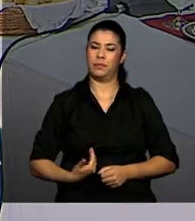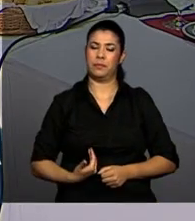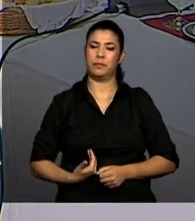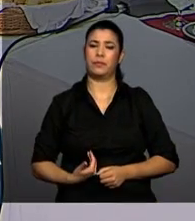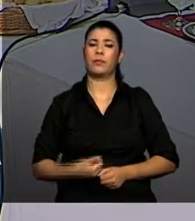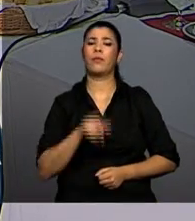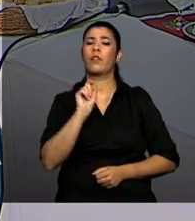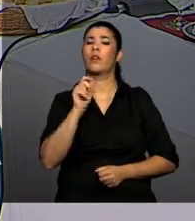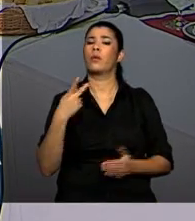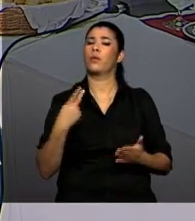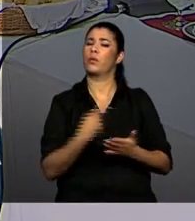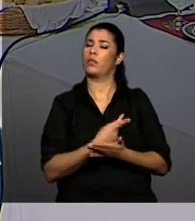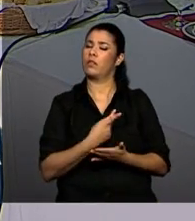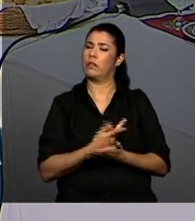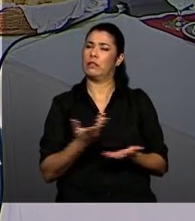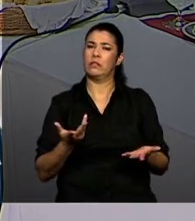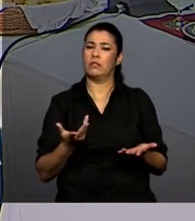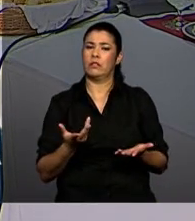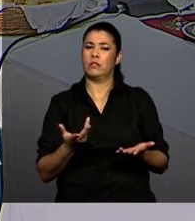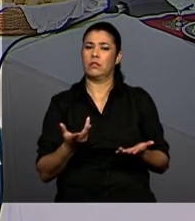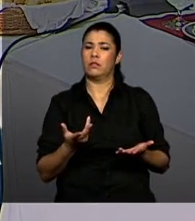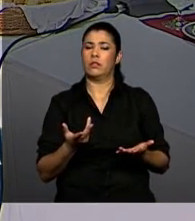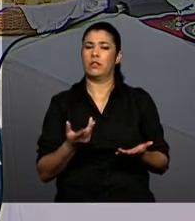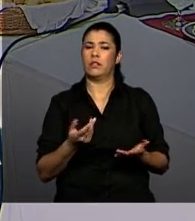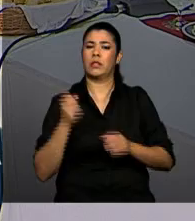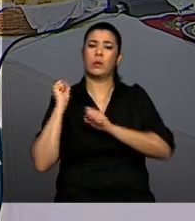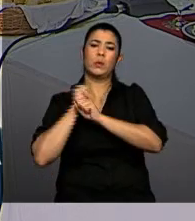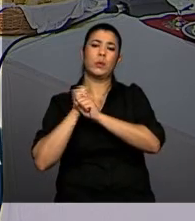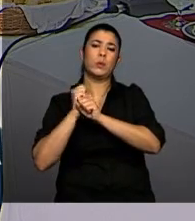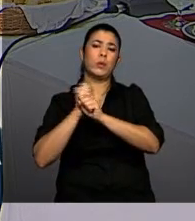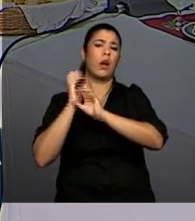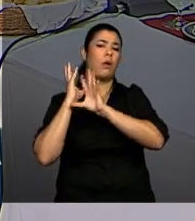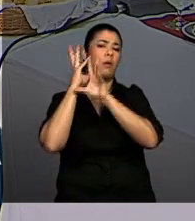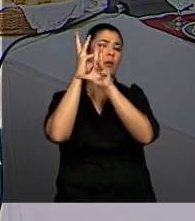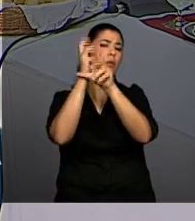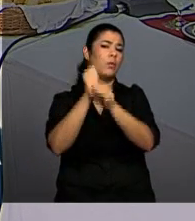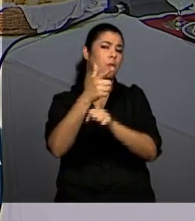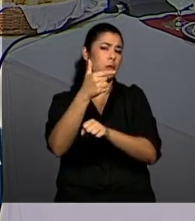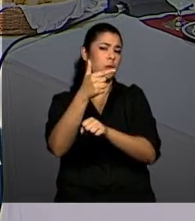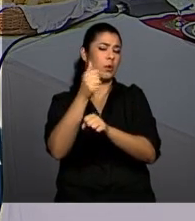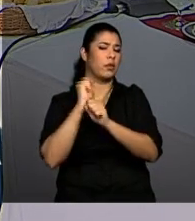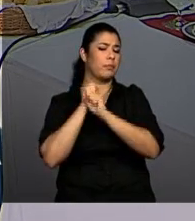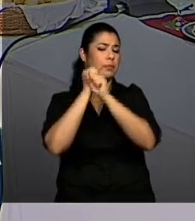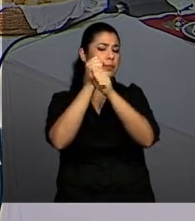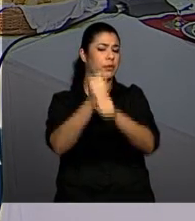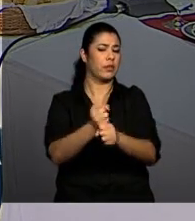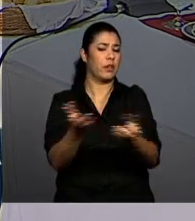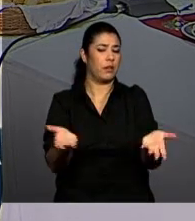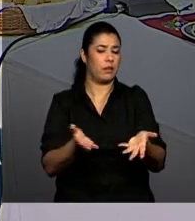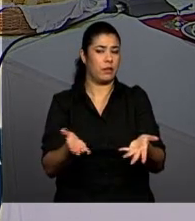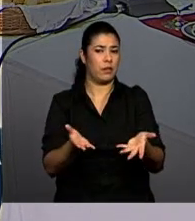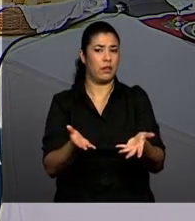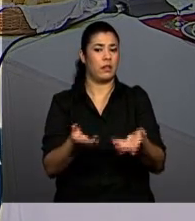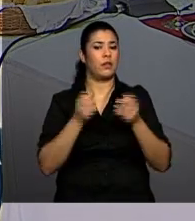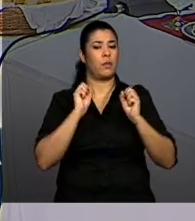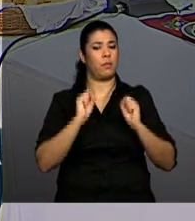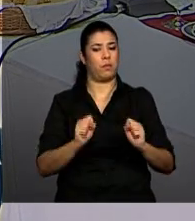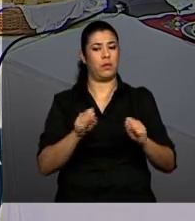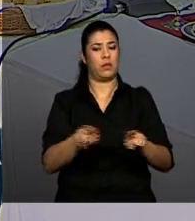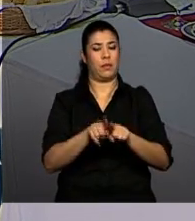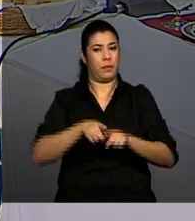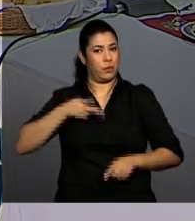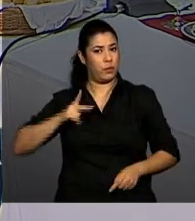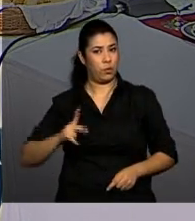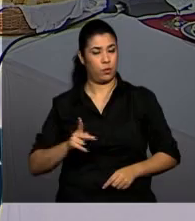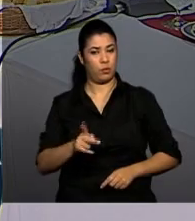que aconteceu basicamente nesses nesses anos e que implica que para que nós possamos continuar essa rota de